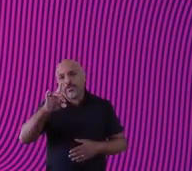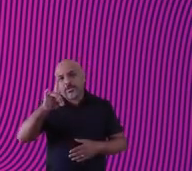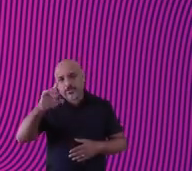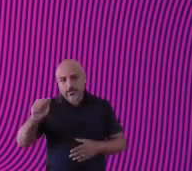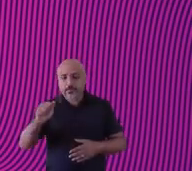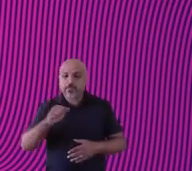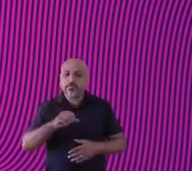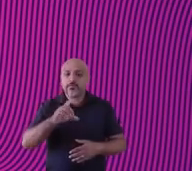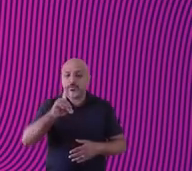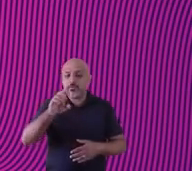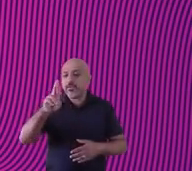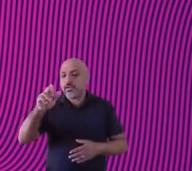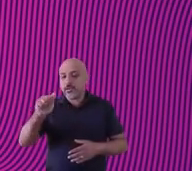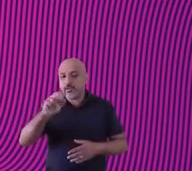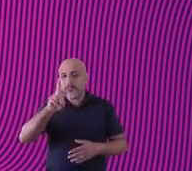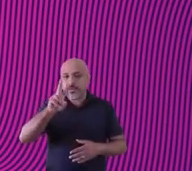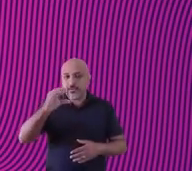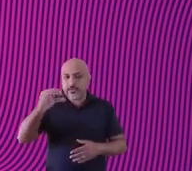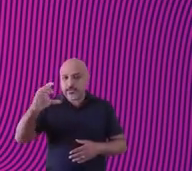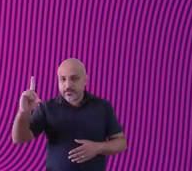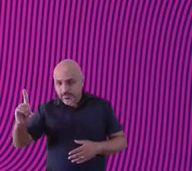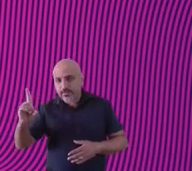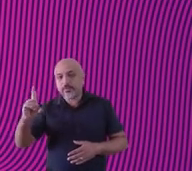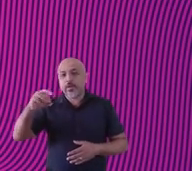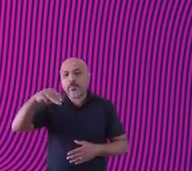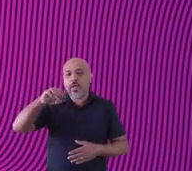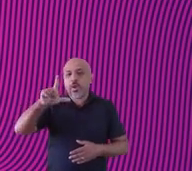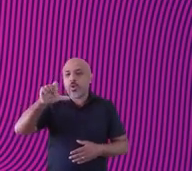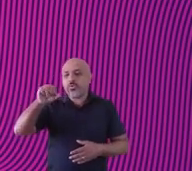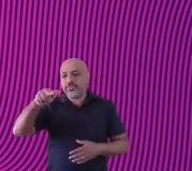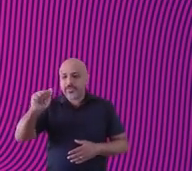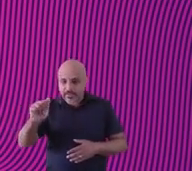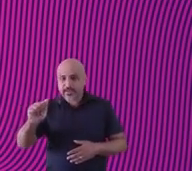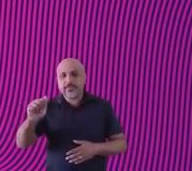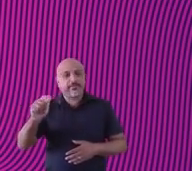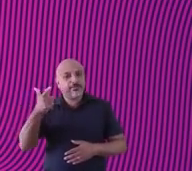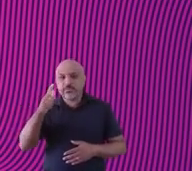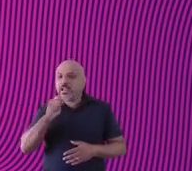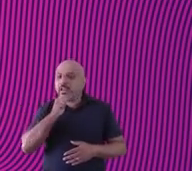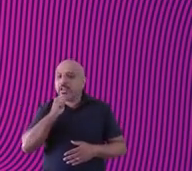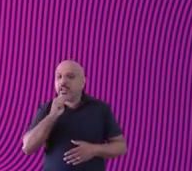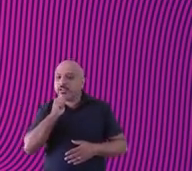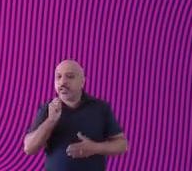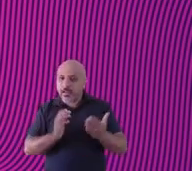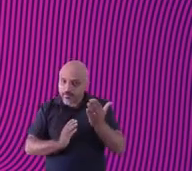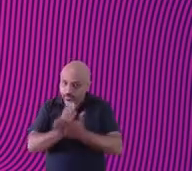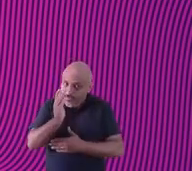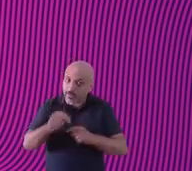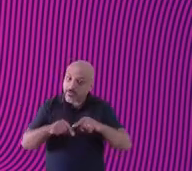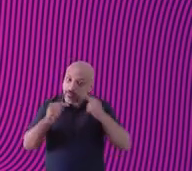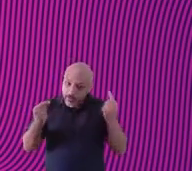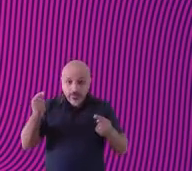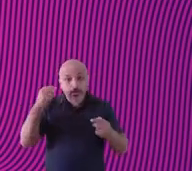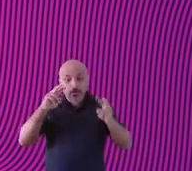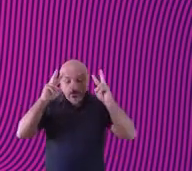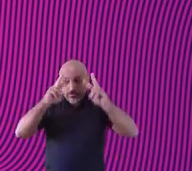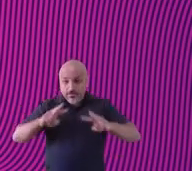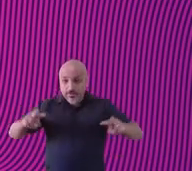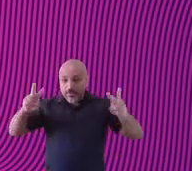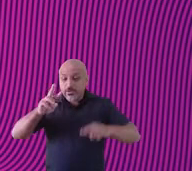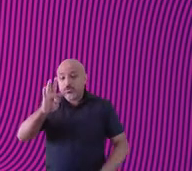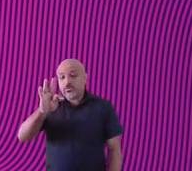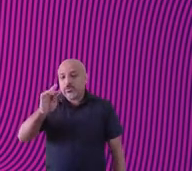avcb é a pra mieloma que você não taria nem nem aprovado mais assim do ponto de vista de